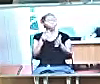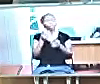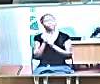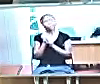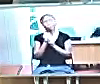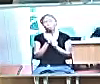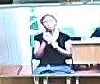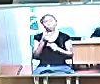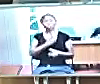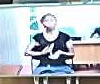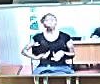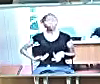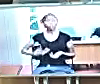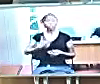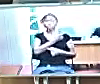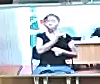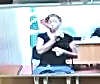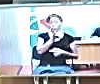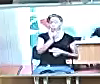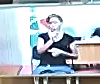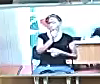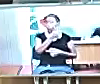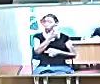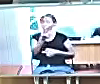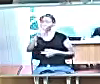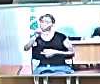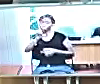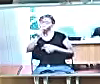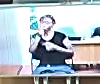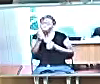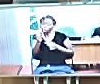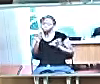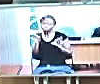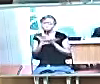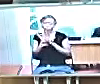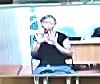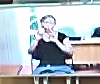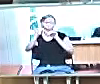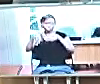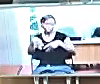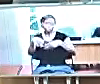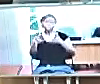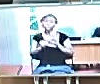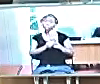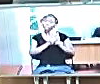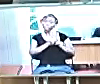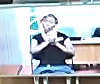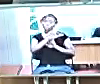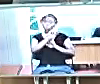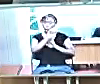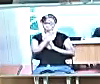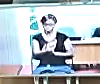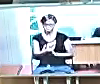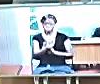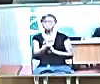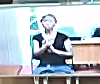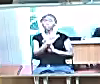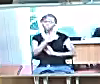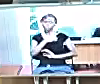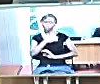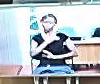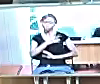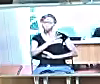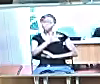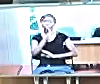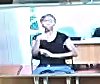2018 19 são as projeções ainda de encerramento para 2018 conforme a lei do orçamento anual e de gente ea